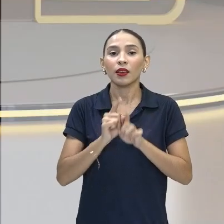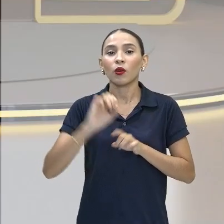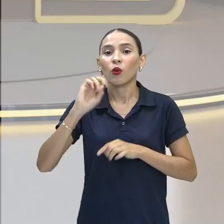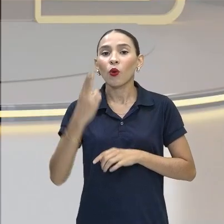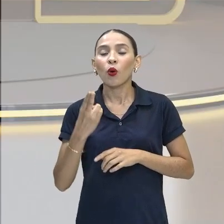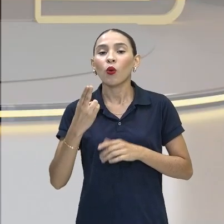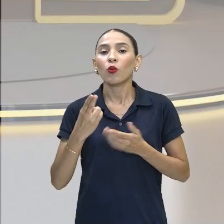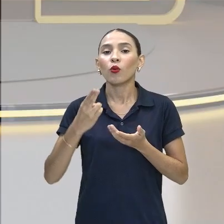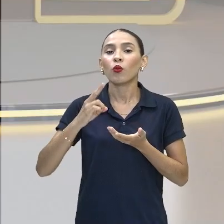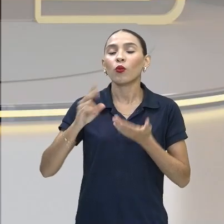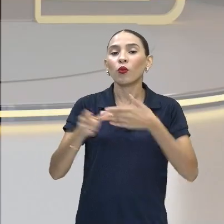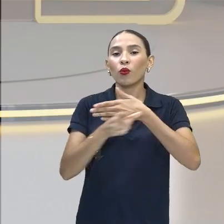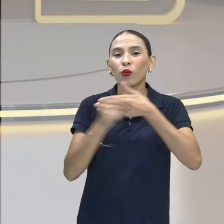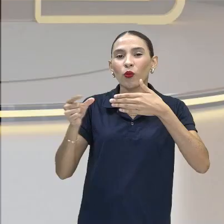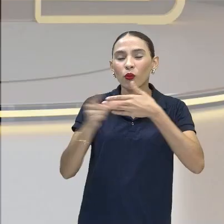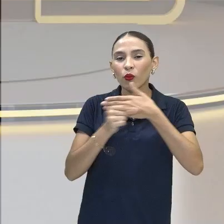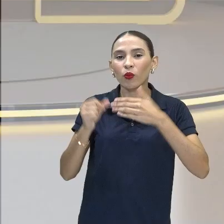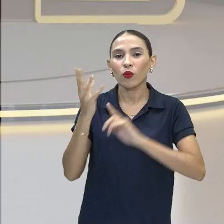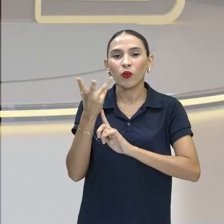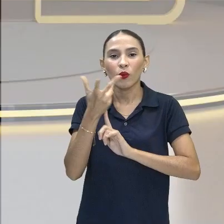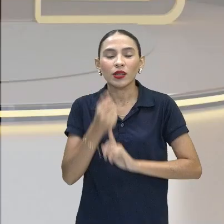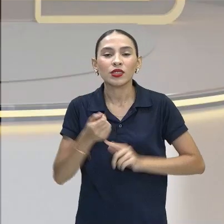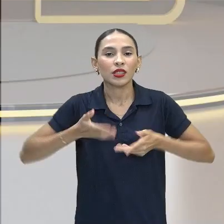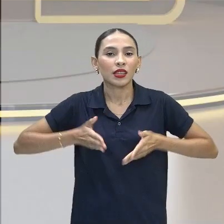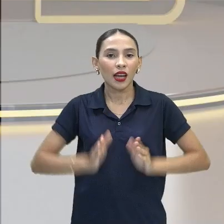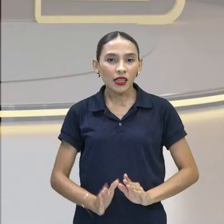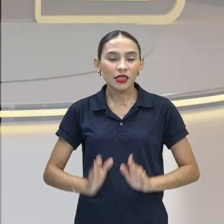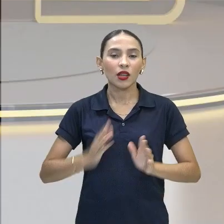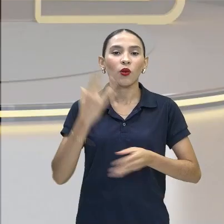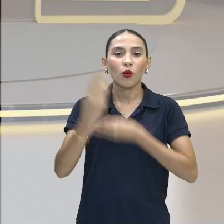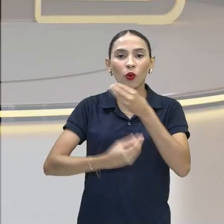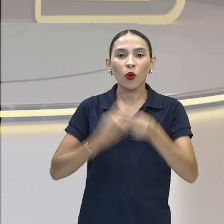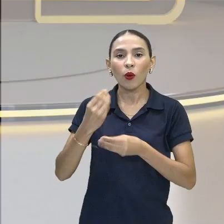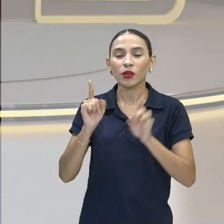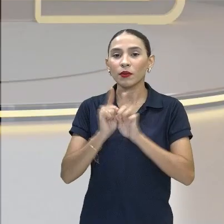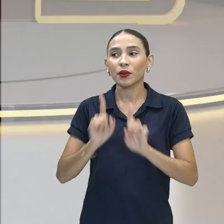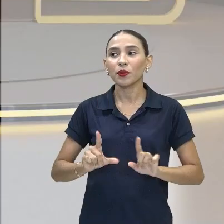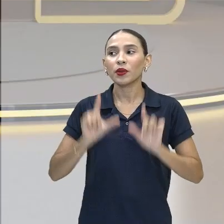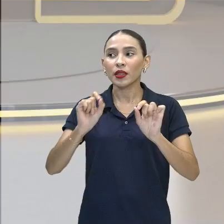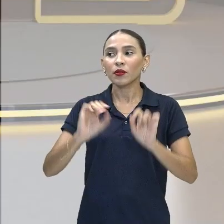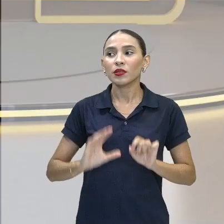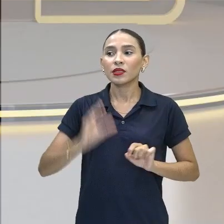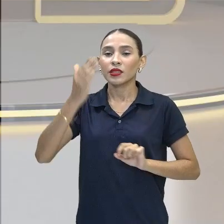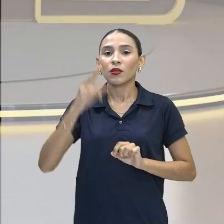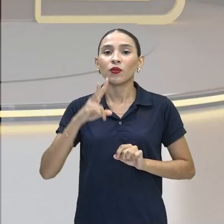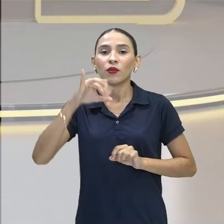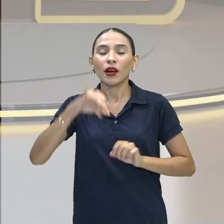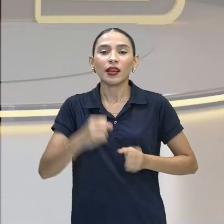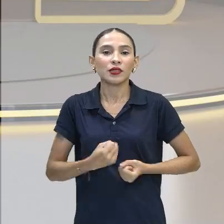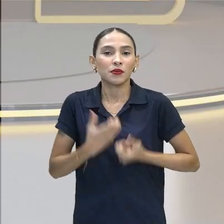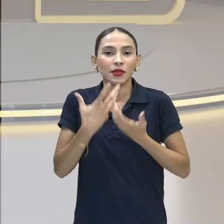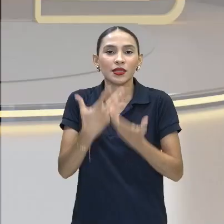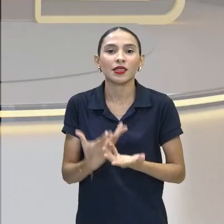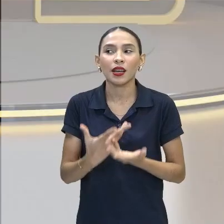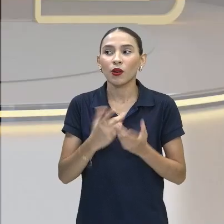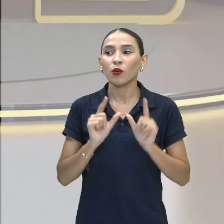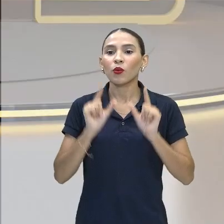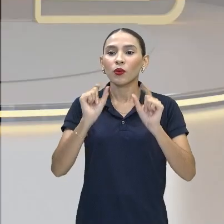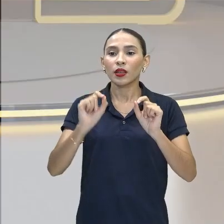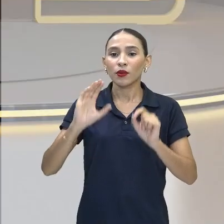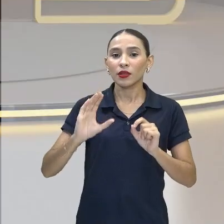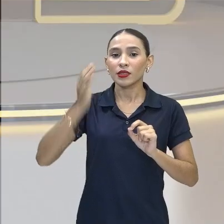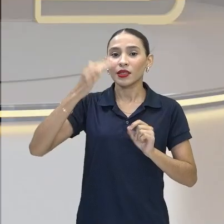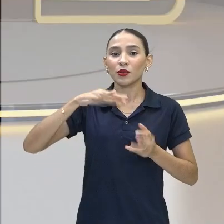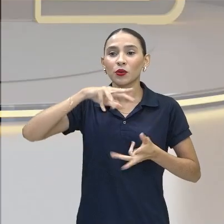daquele artista, onde ele nasceu, como foi. Então, o que acontece? Ele vai expressar o que está acontecendo no